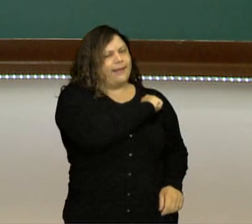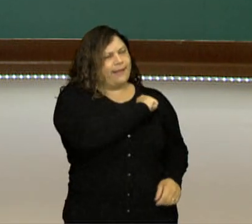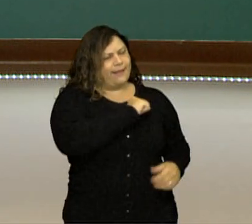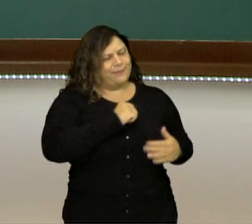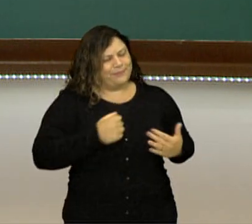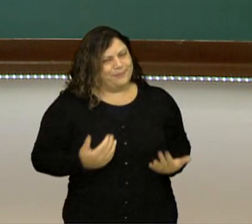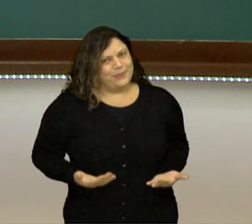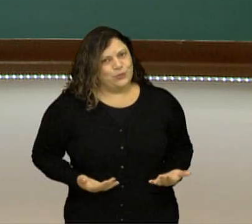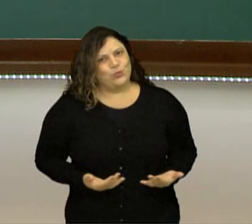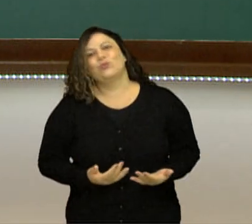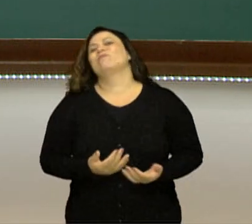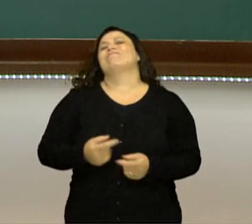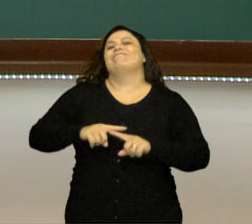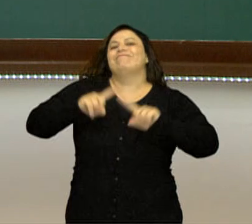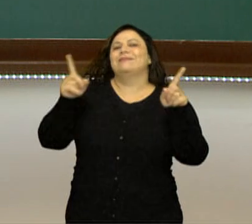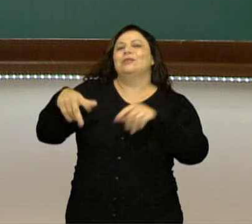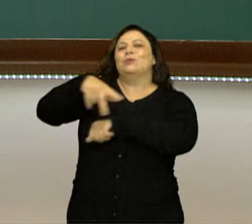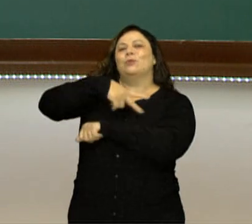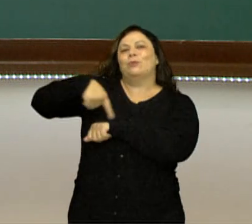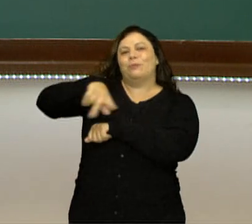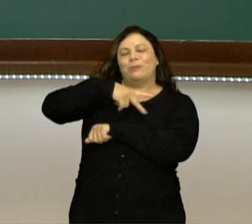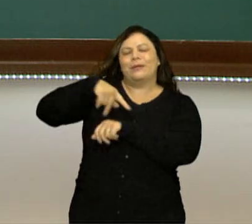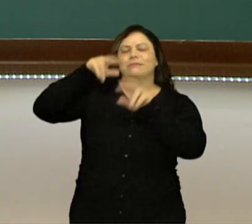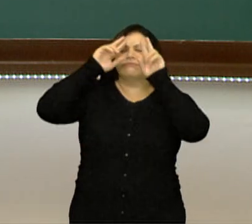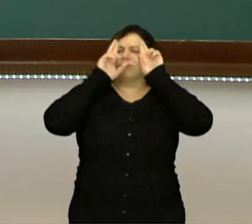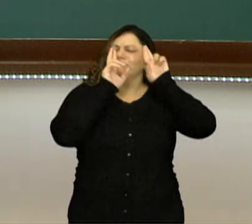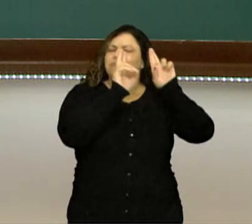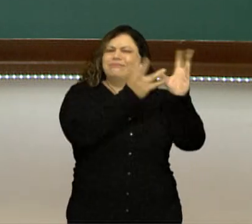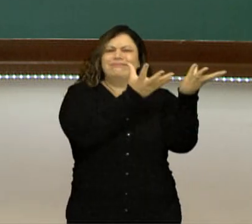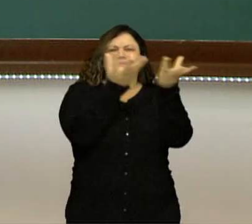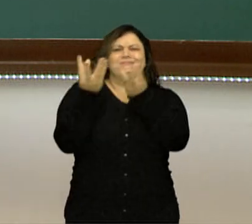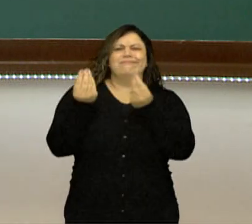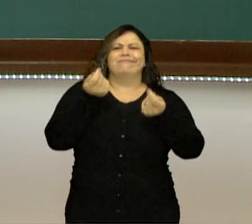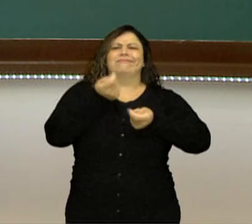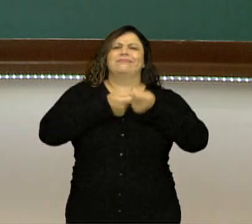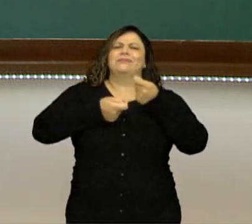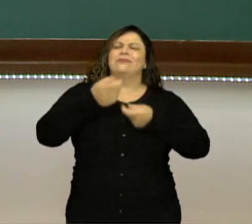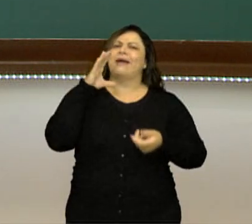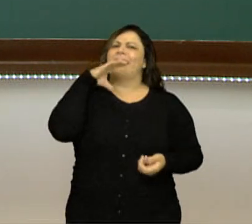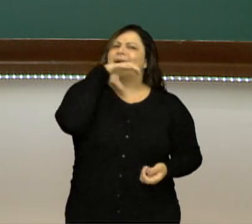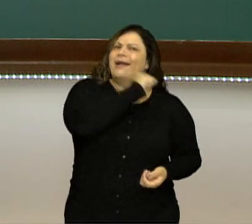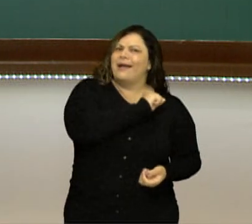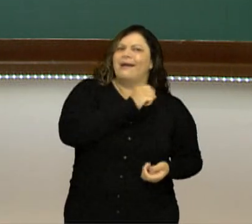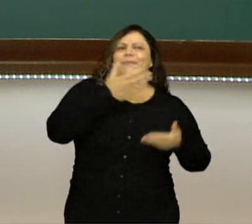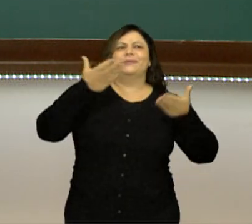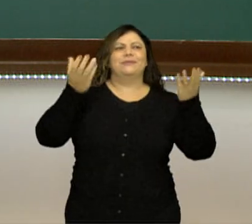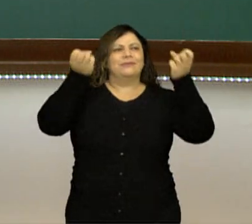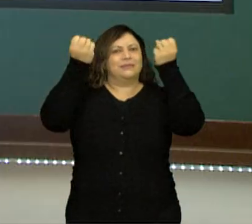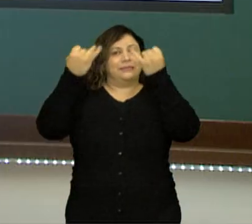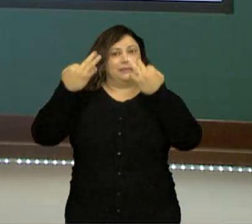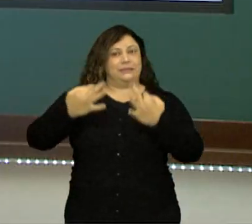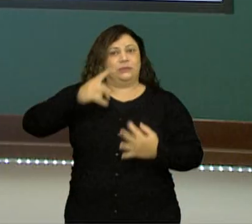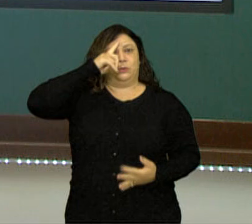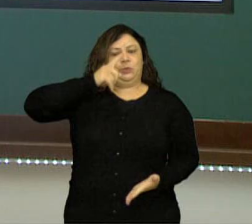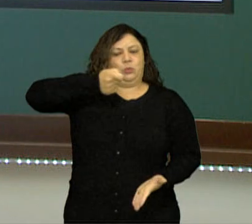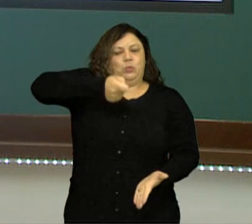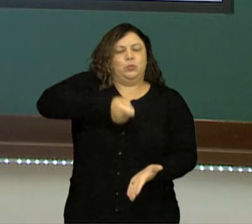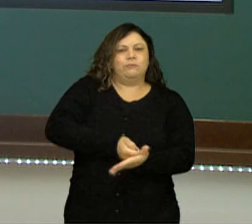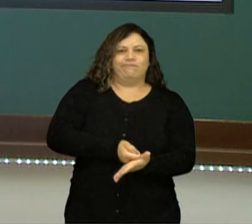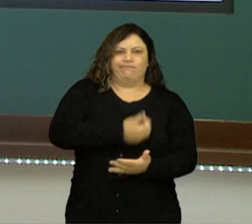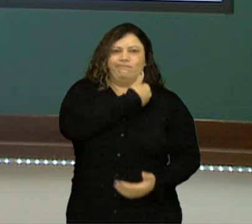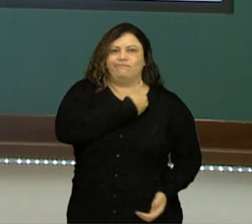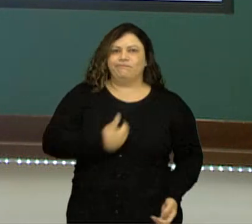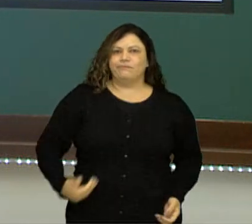rapidamente. Então, o país ser respeitado economicamente de maneira muito rápida. Falando um pouco sobre a ditadura, o governo do